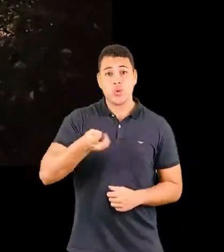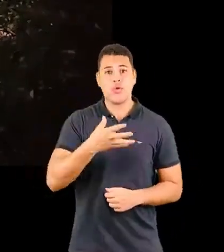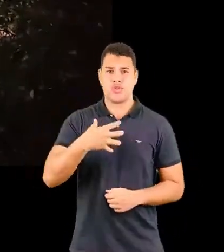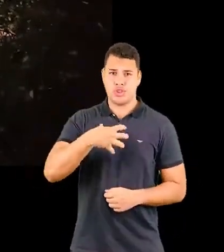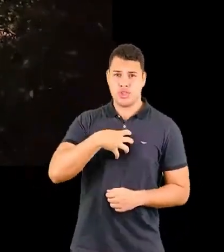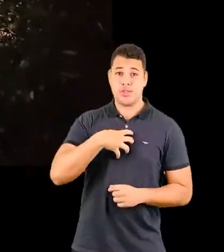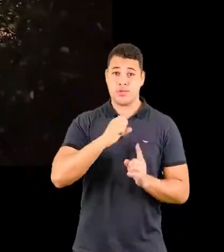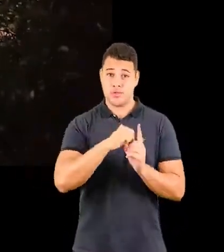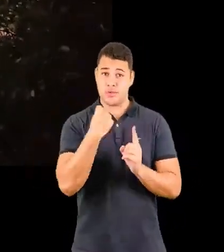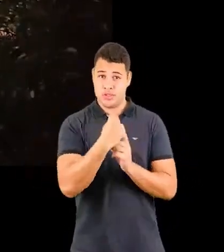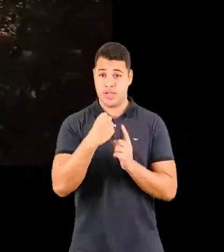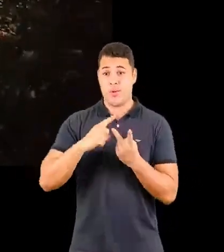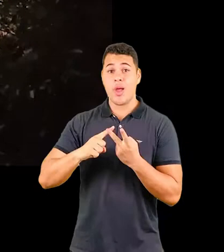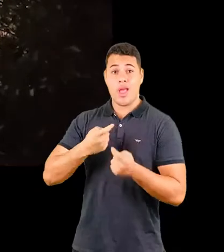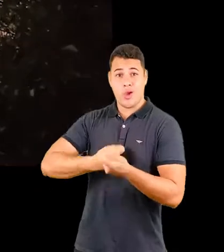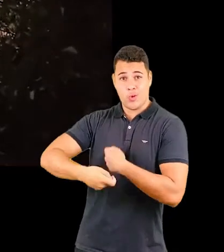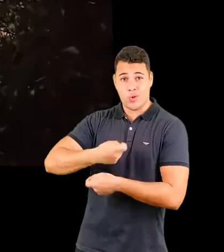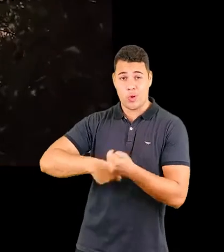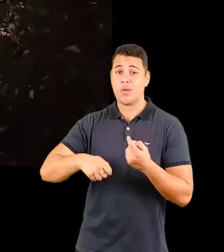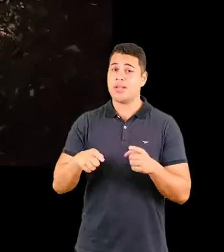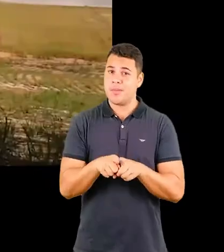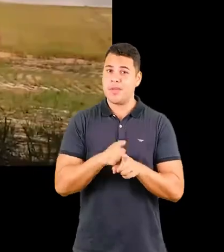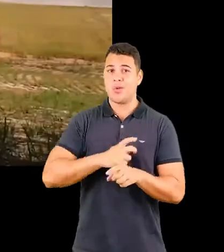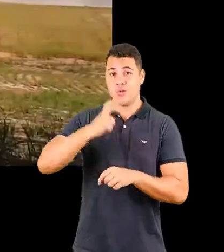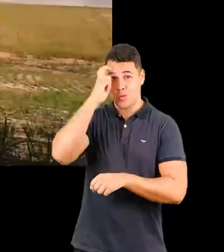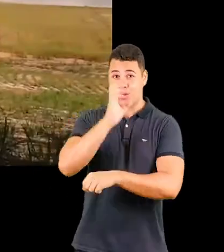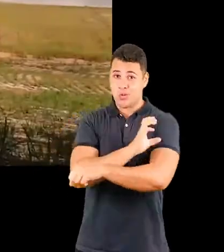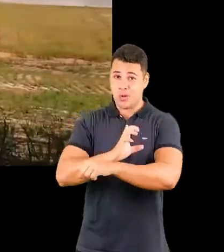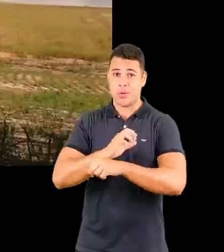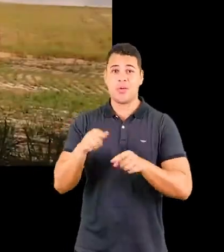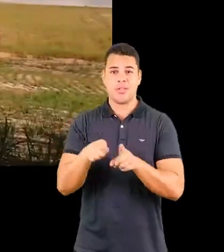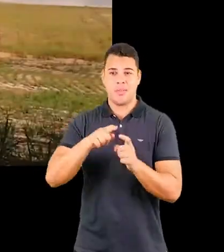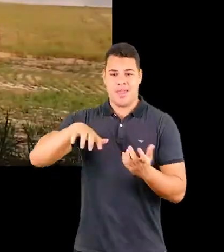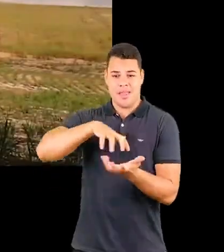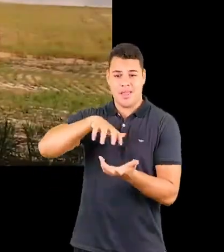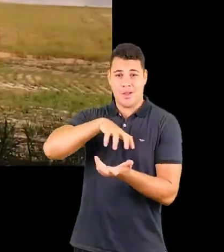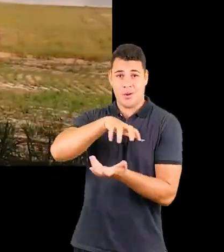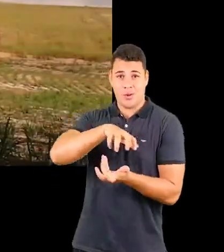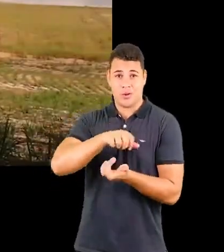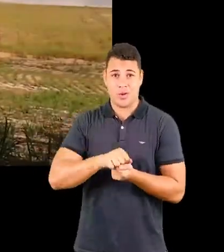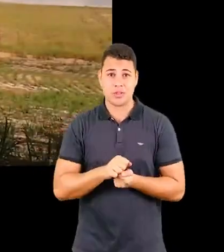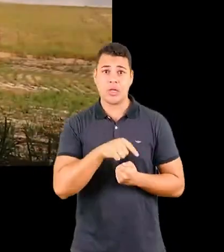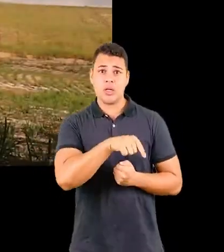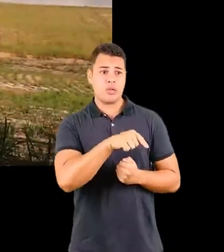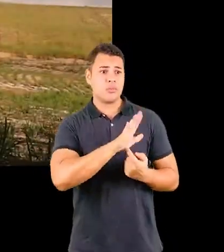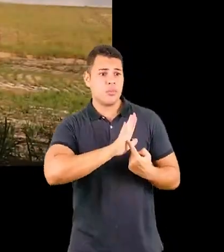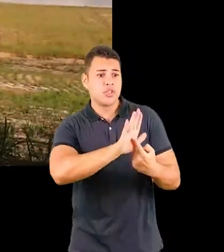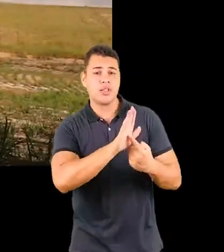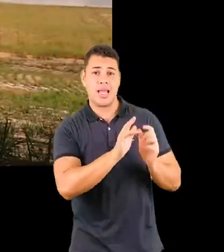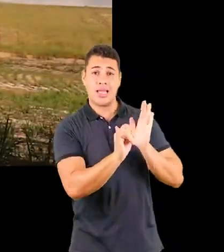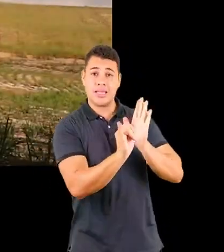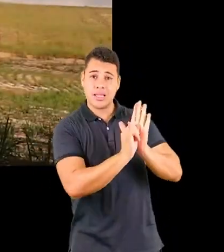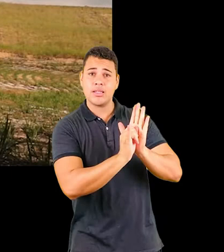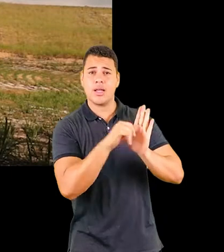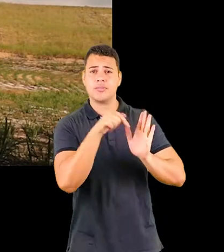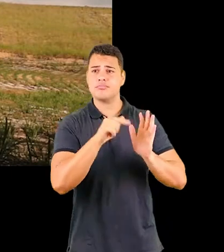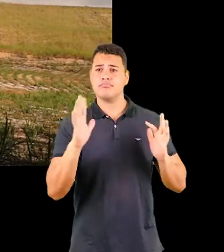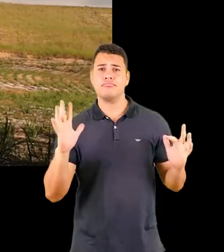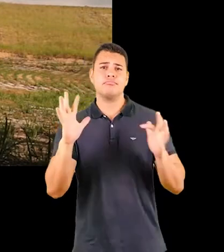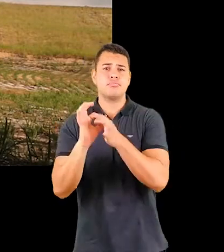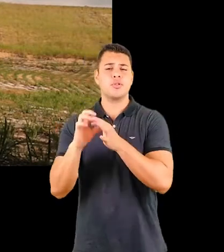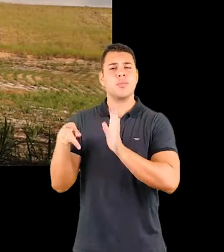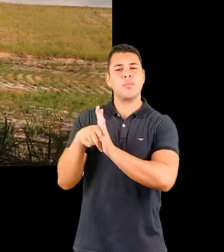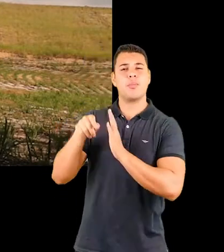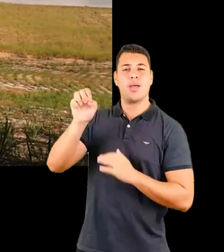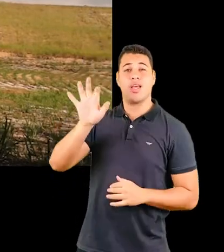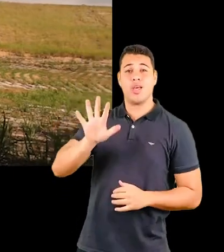nova lógica social, econômica, cultural e ecológica, moldando a sua identidade